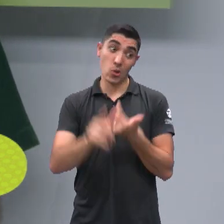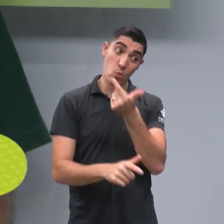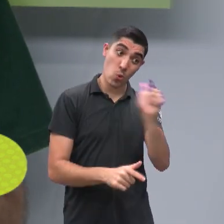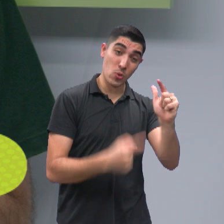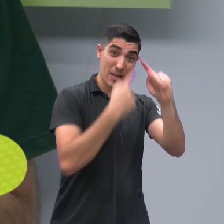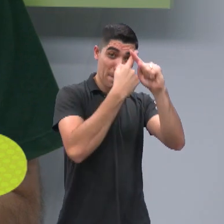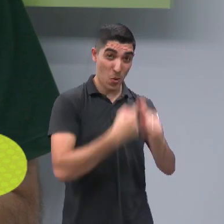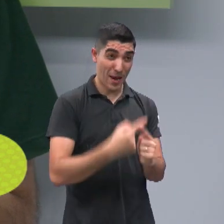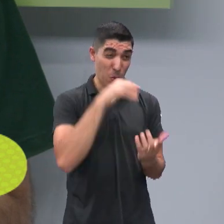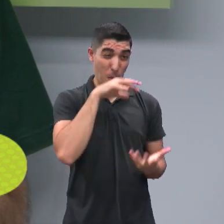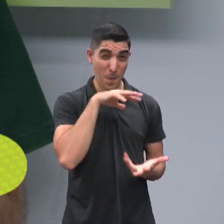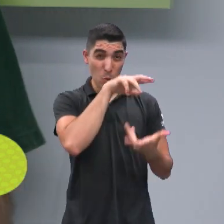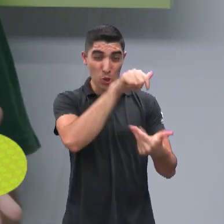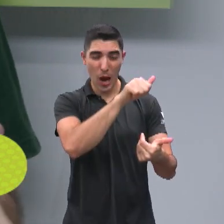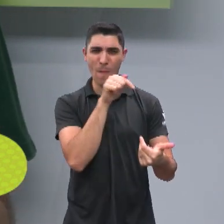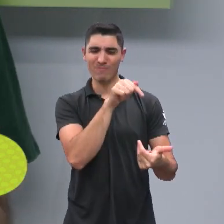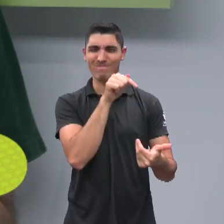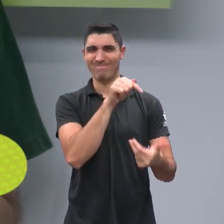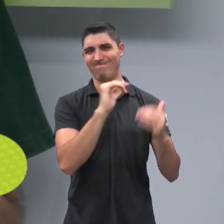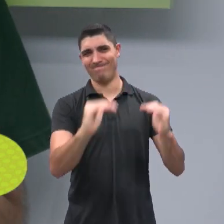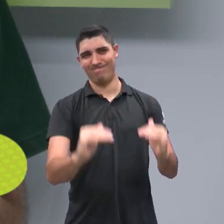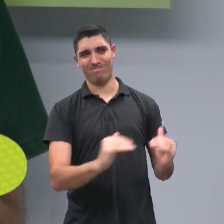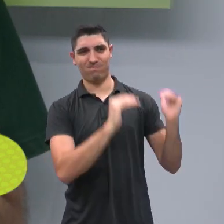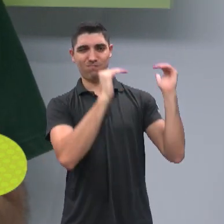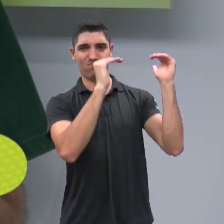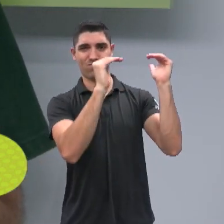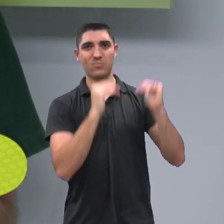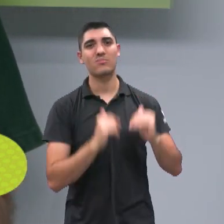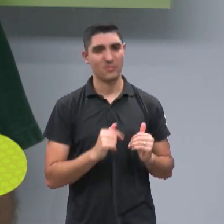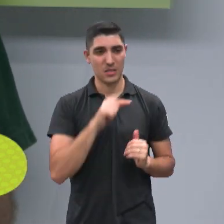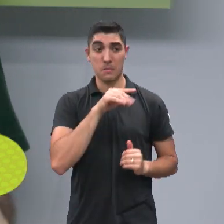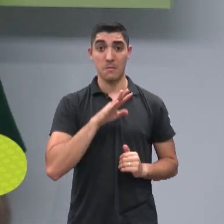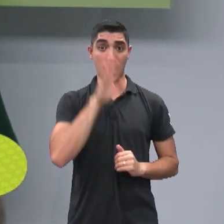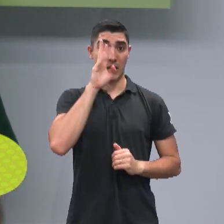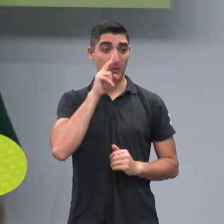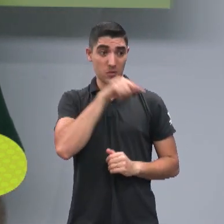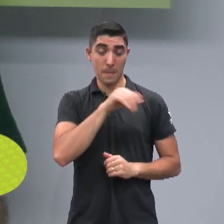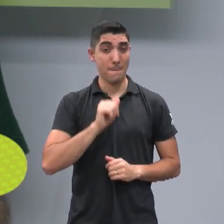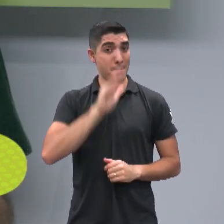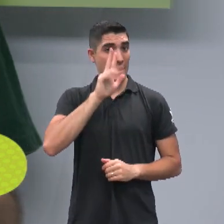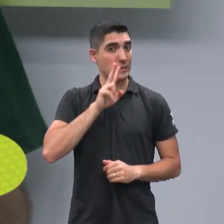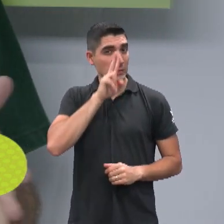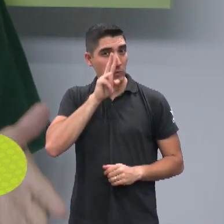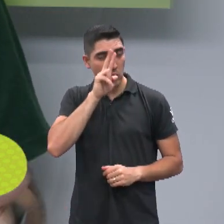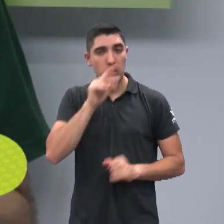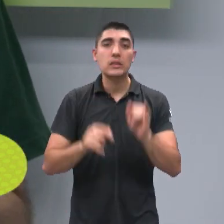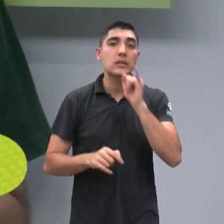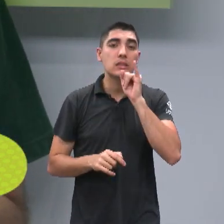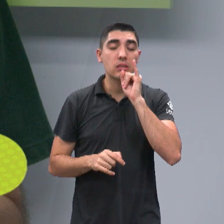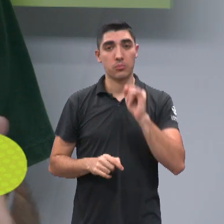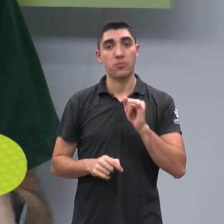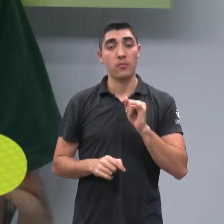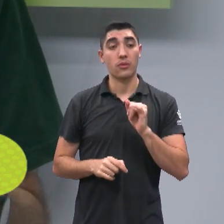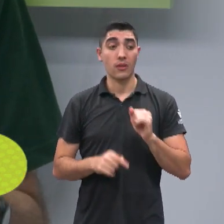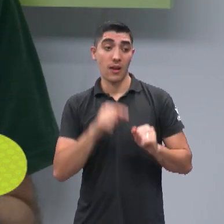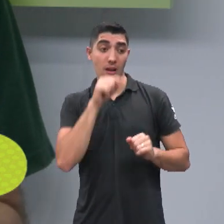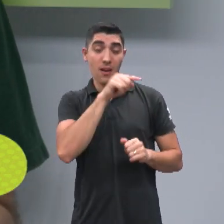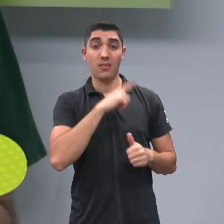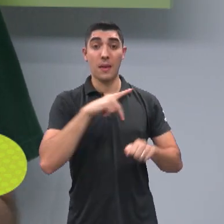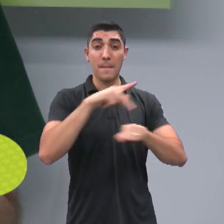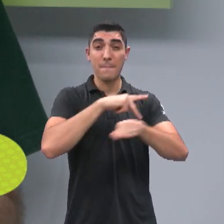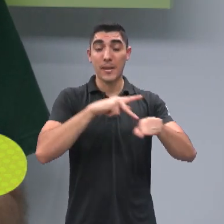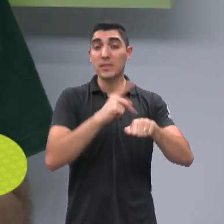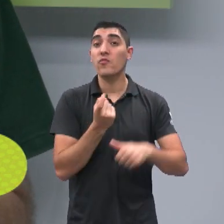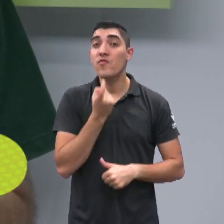né? Porque no grupo, como a matéria da Dani falou, no grupo tem os donos da casa, né? Uma equipe da